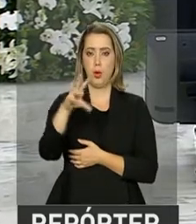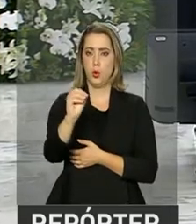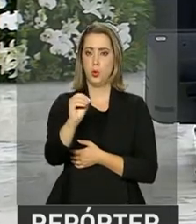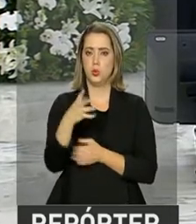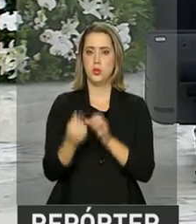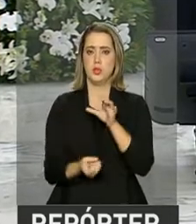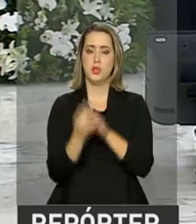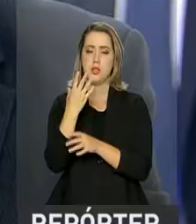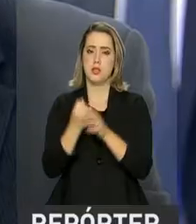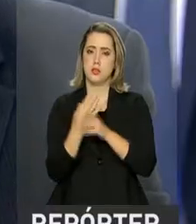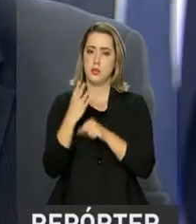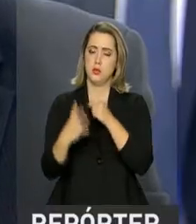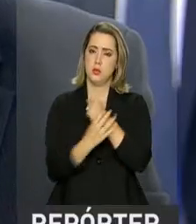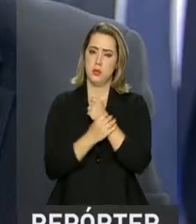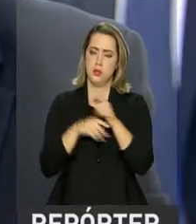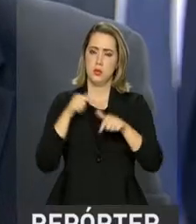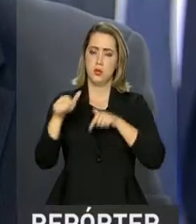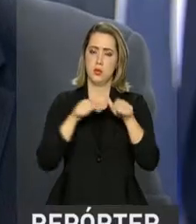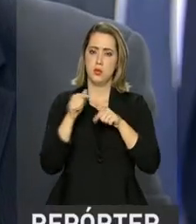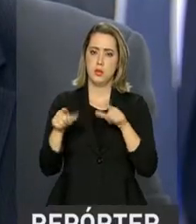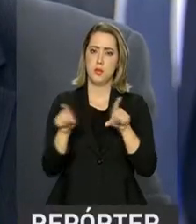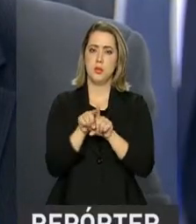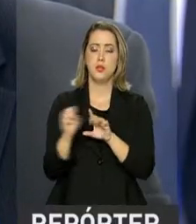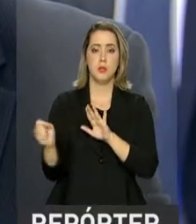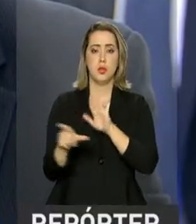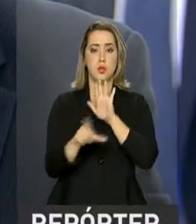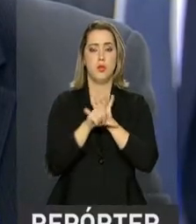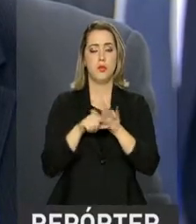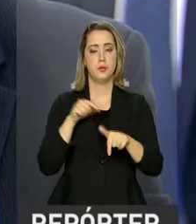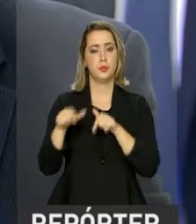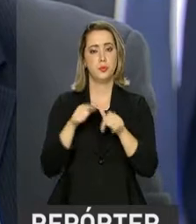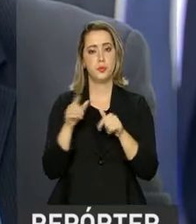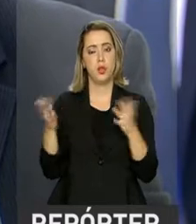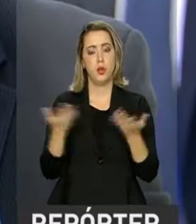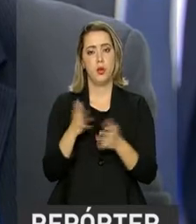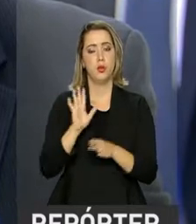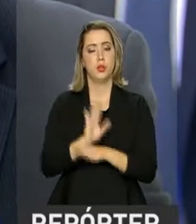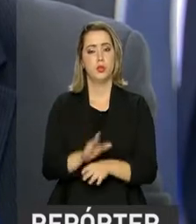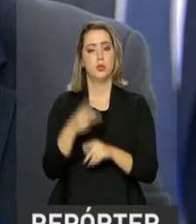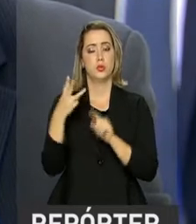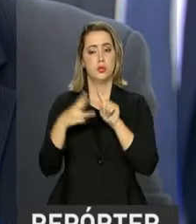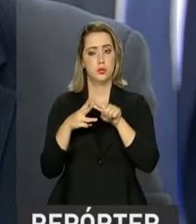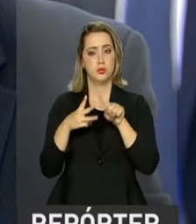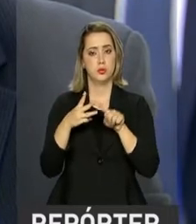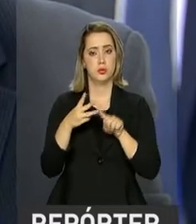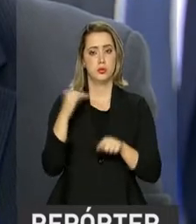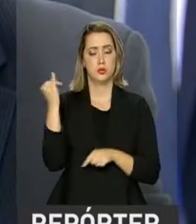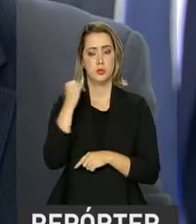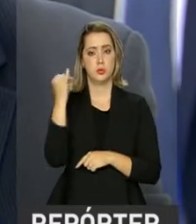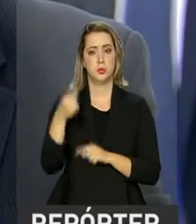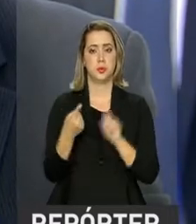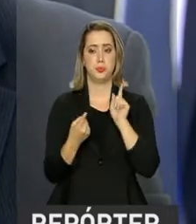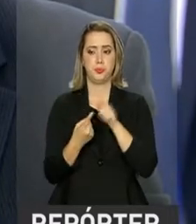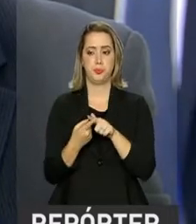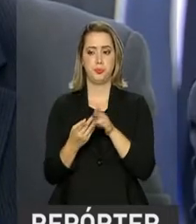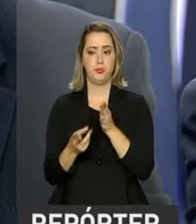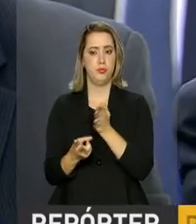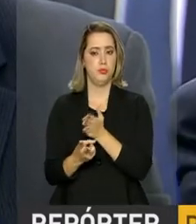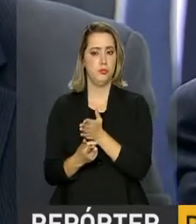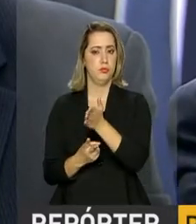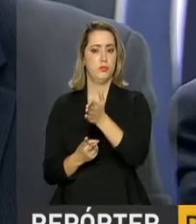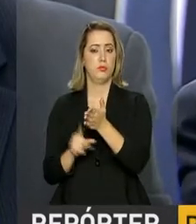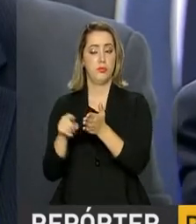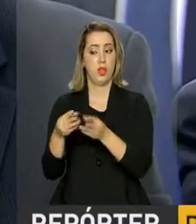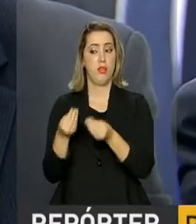programa Seguro Emprego e a reforma trabalhista, que vem ancorada em 3 eixos fundamentais. Primeiro eixo é